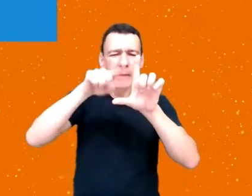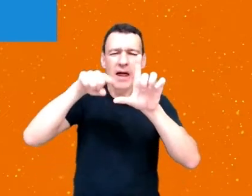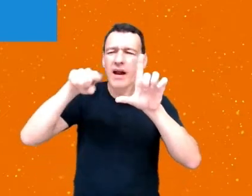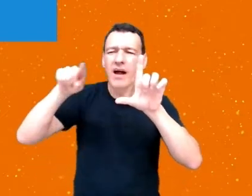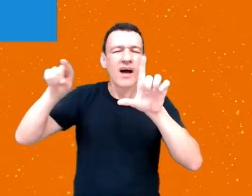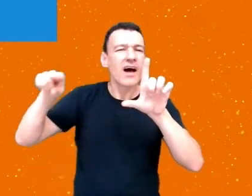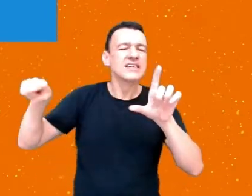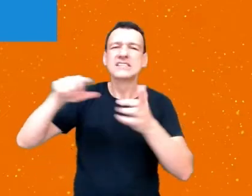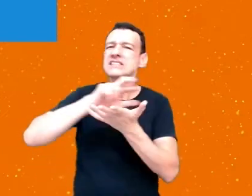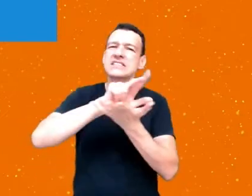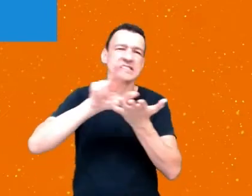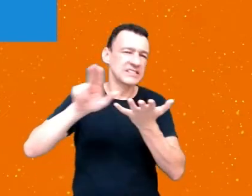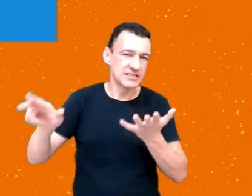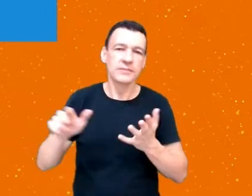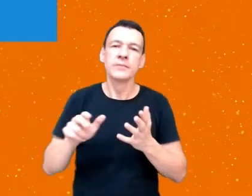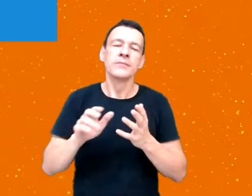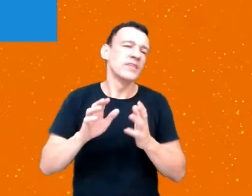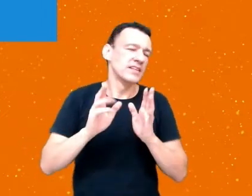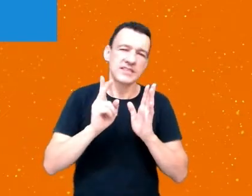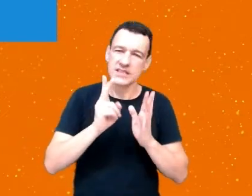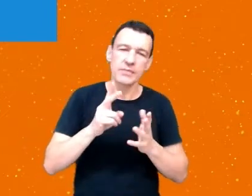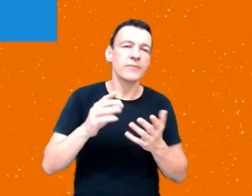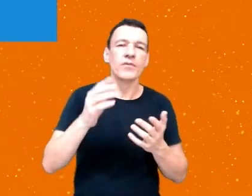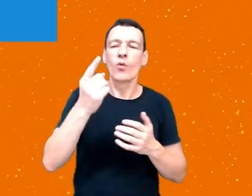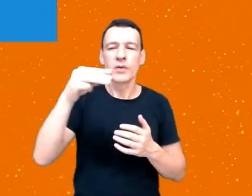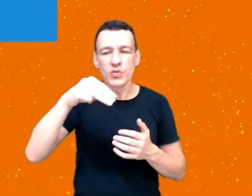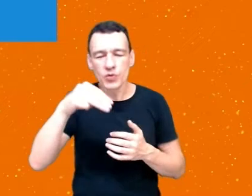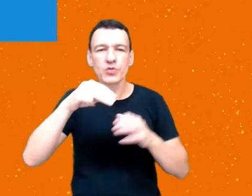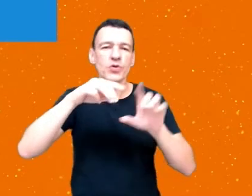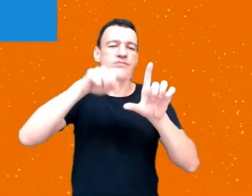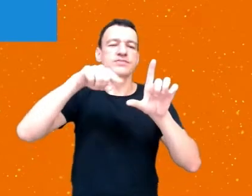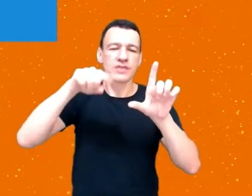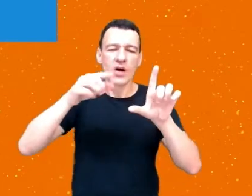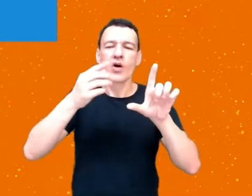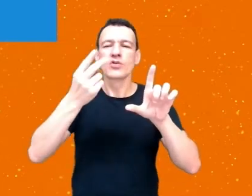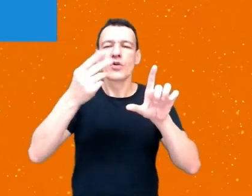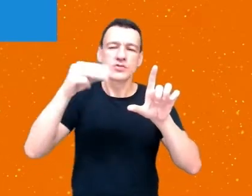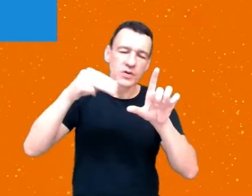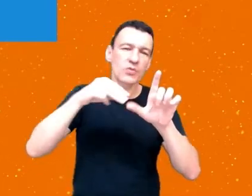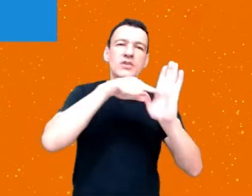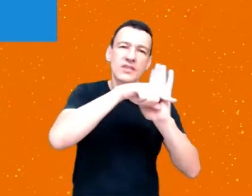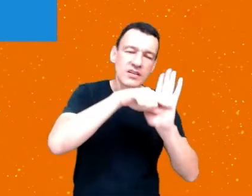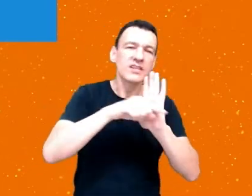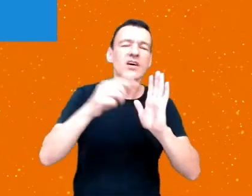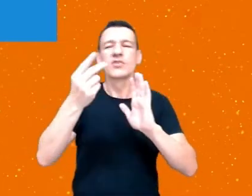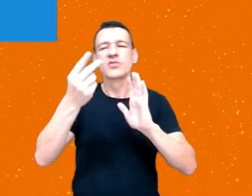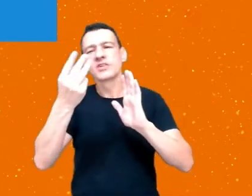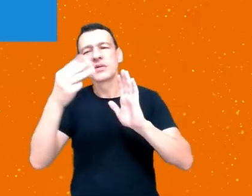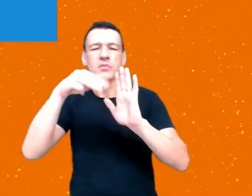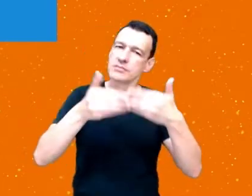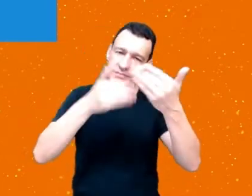intervalos relaxamente curtos né de um minuto três minutos 24 horas por dia o sistema HTV ele